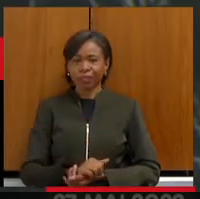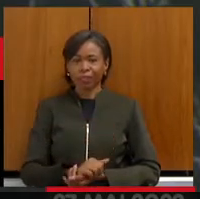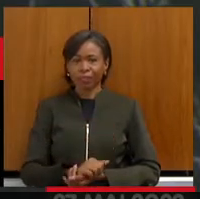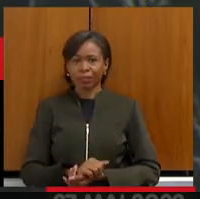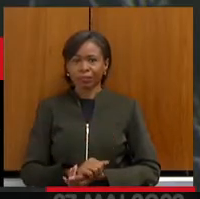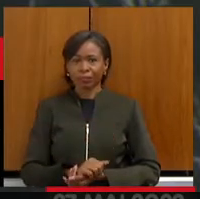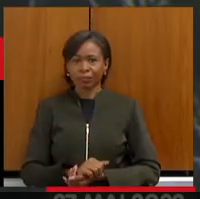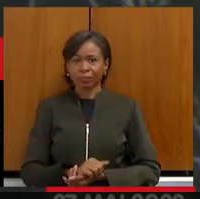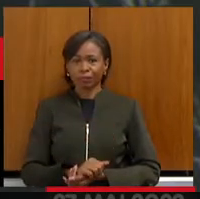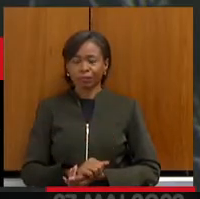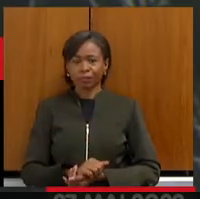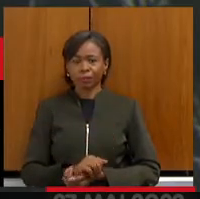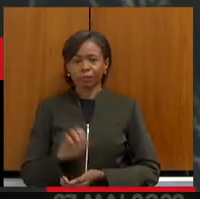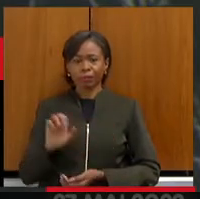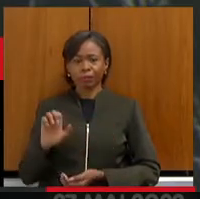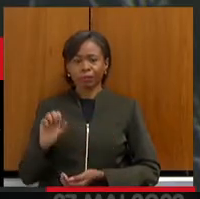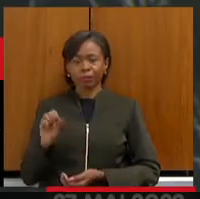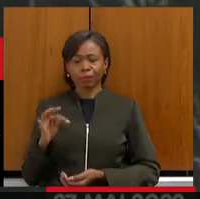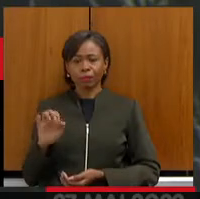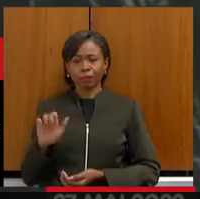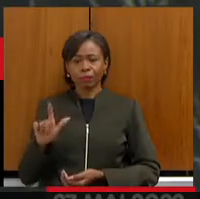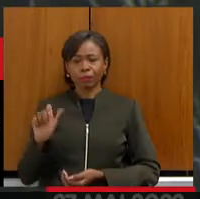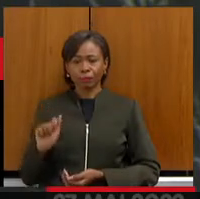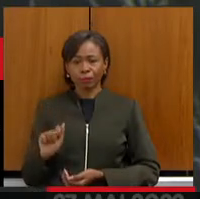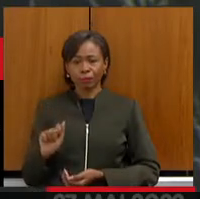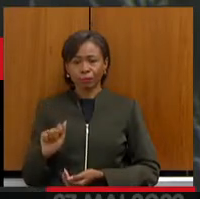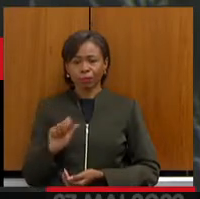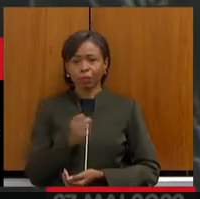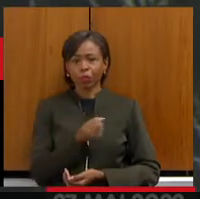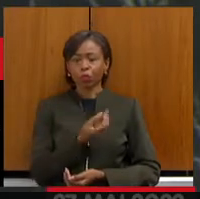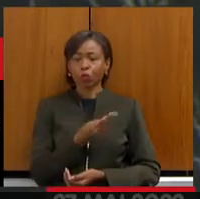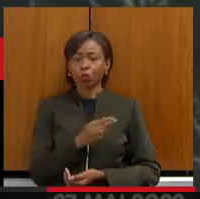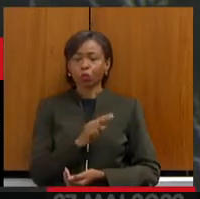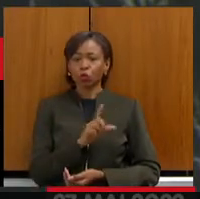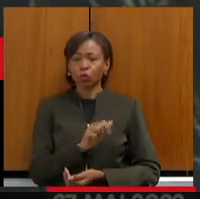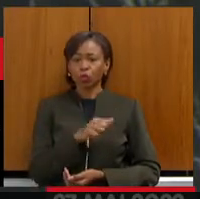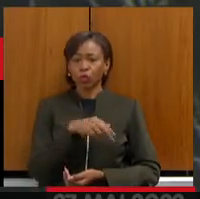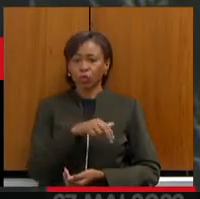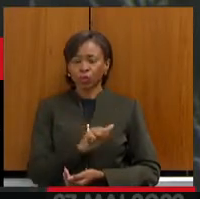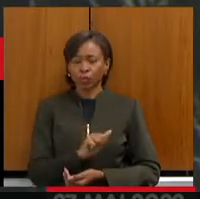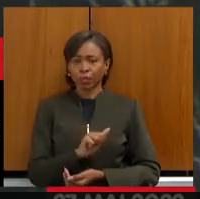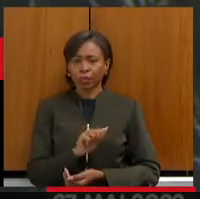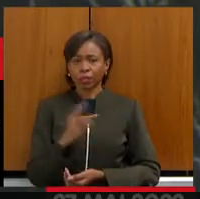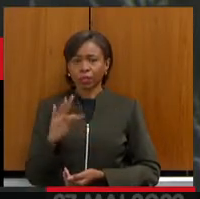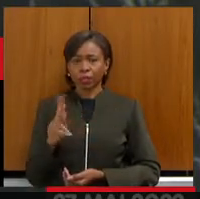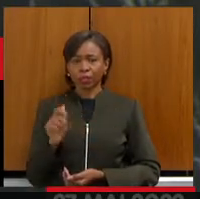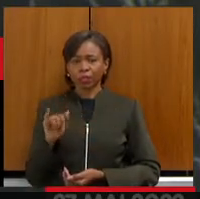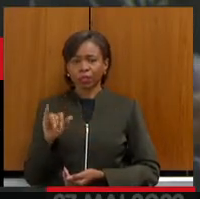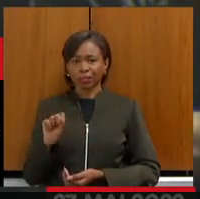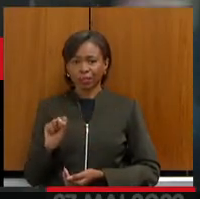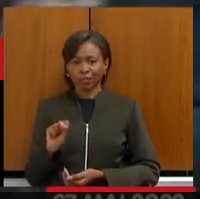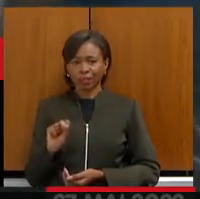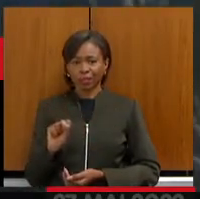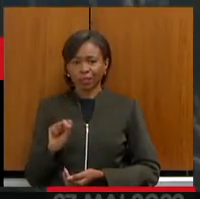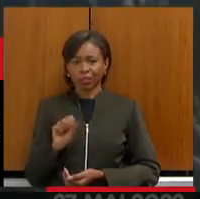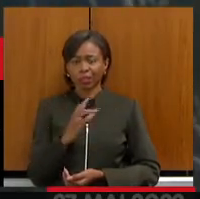Maranho Estela Ferreira Suzana villas-boas Thays Leão Proença Teresa